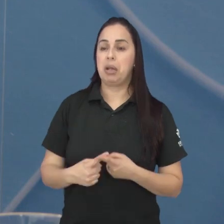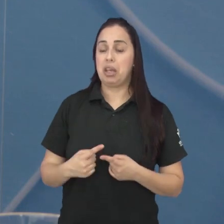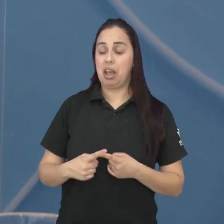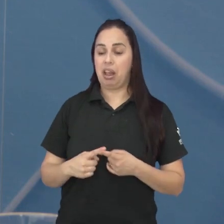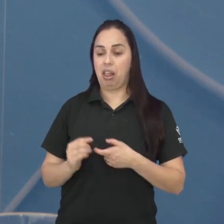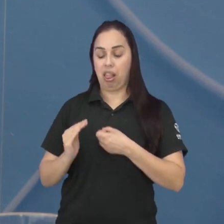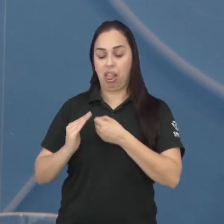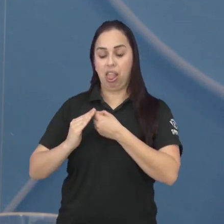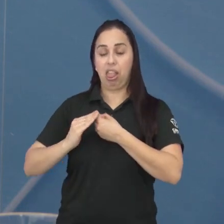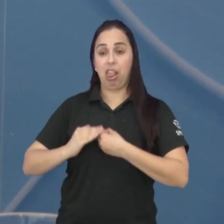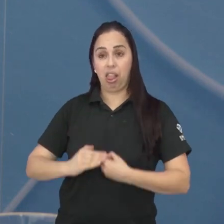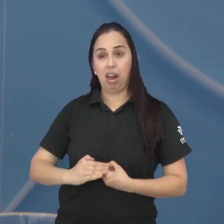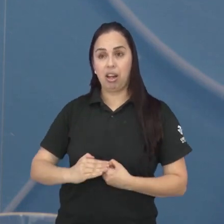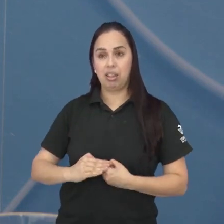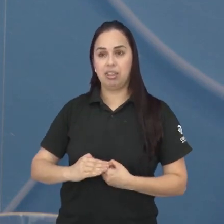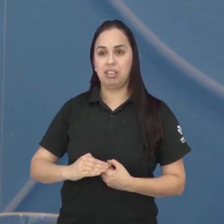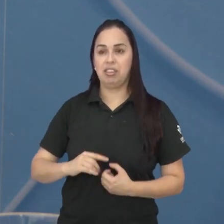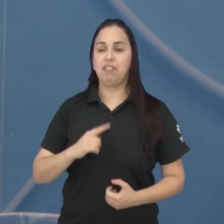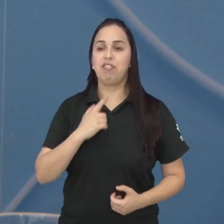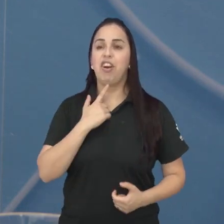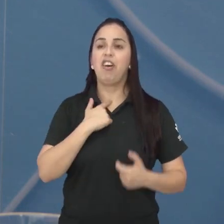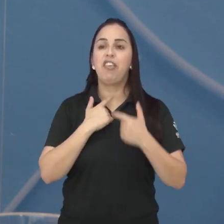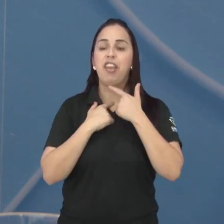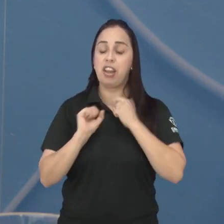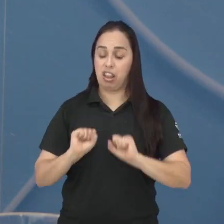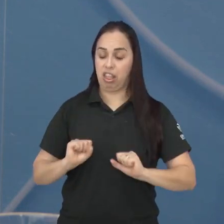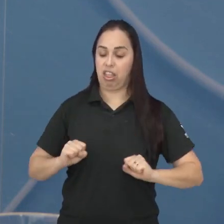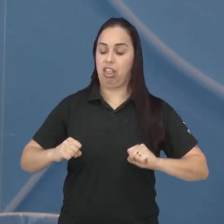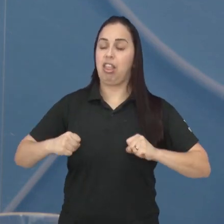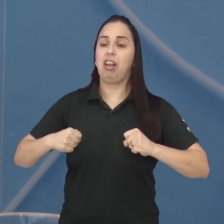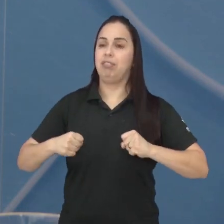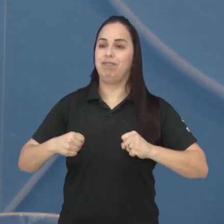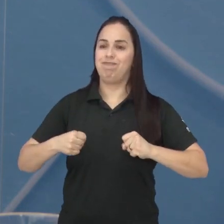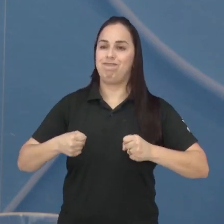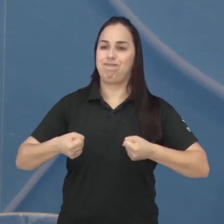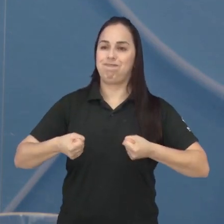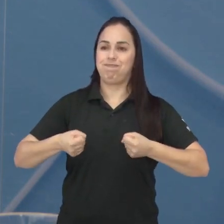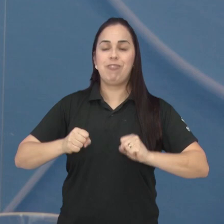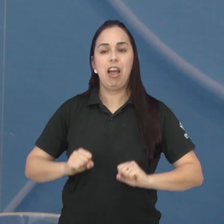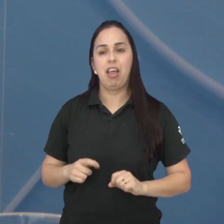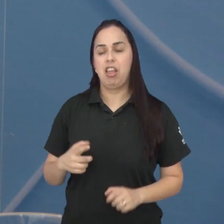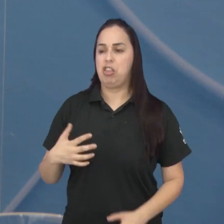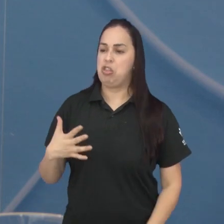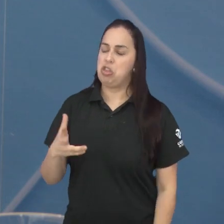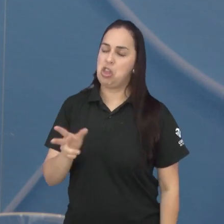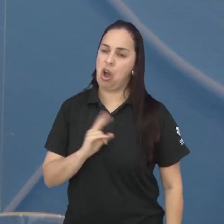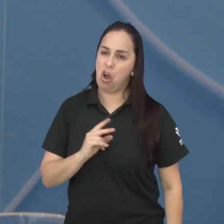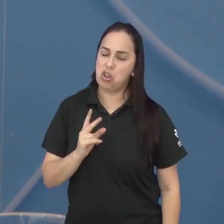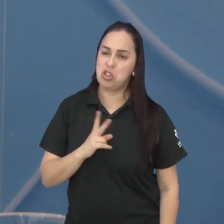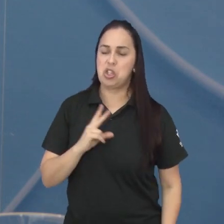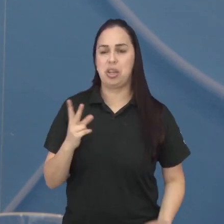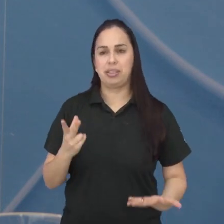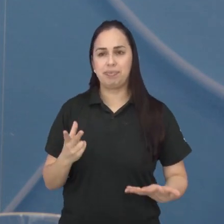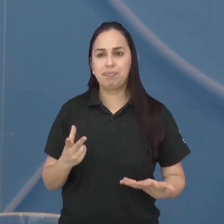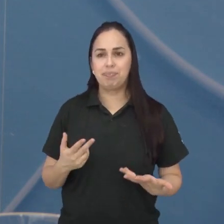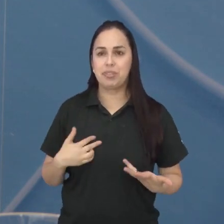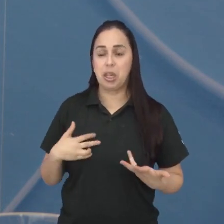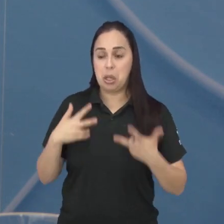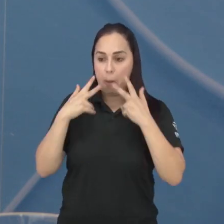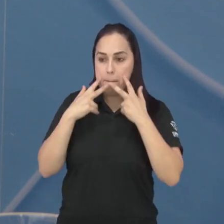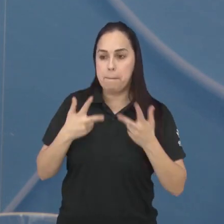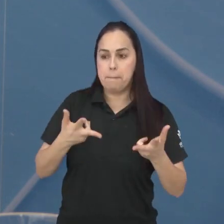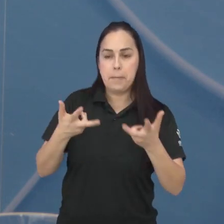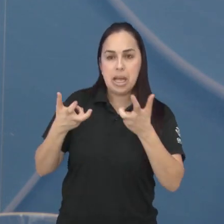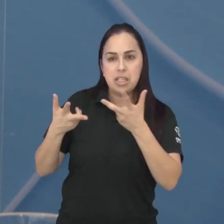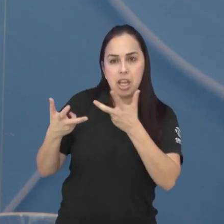nossa própria força de vontade de fazer isso que a Lidiane falou. De repente, falar, poxa, eu tô numa situação aqui que eu tô vendo